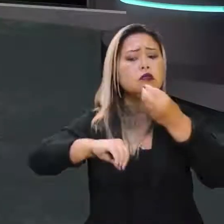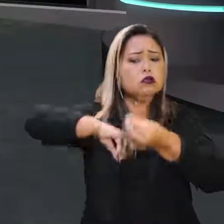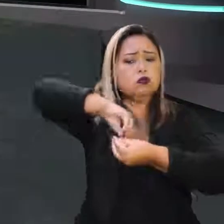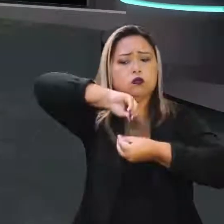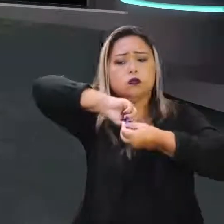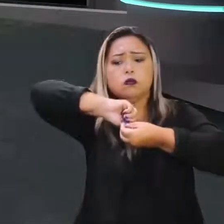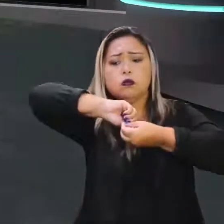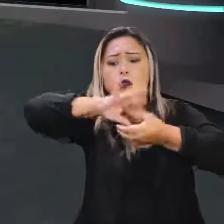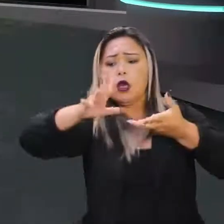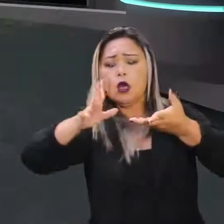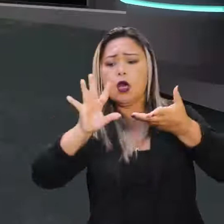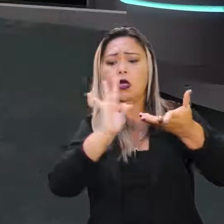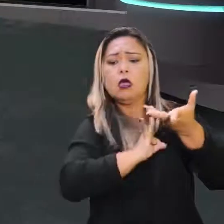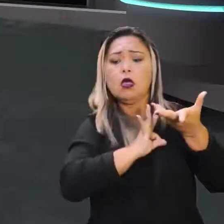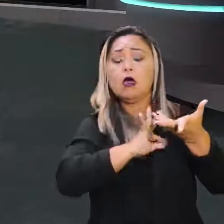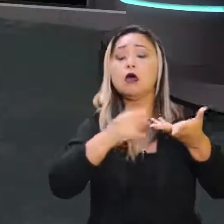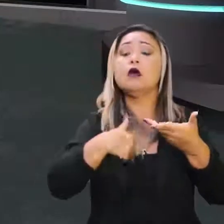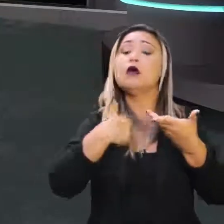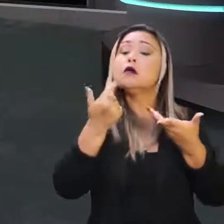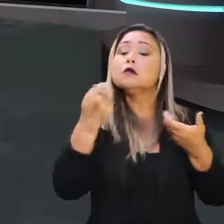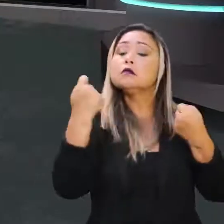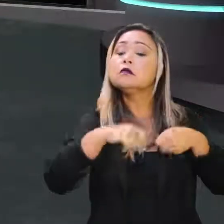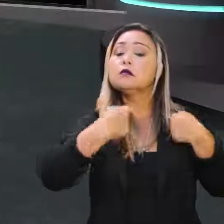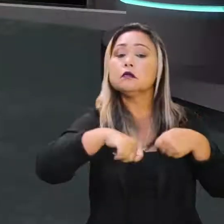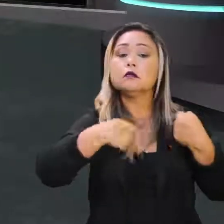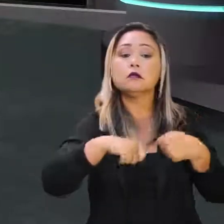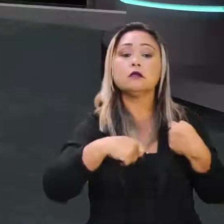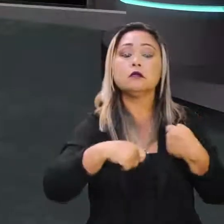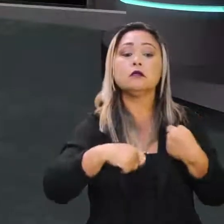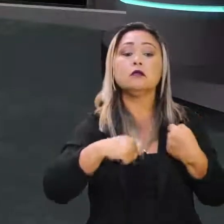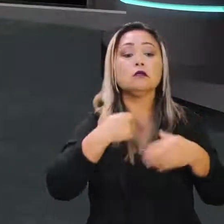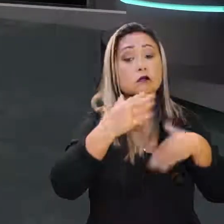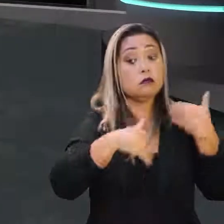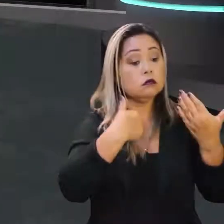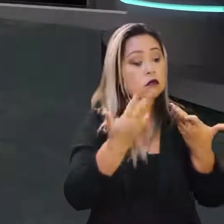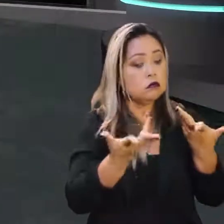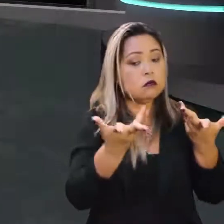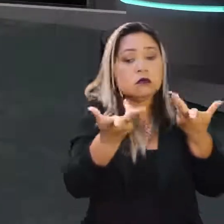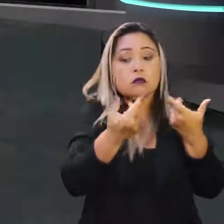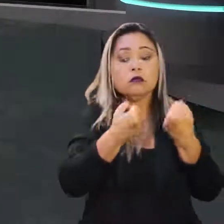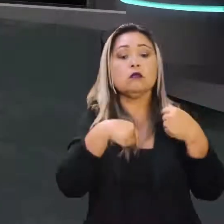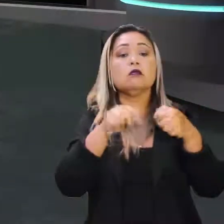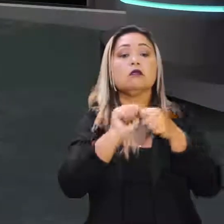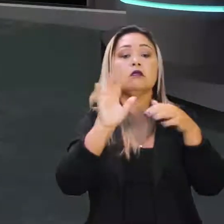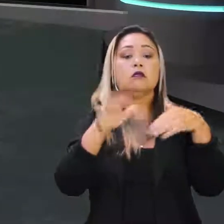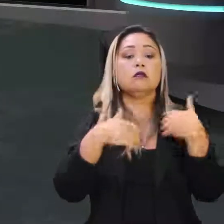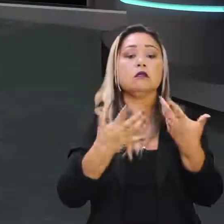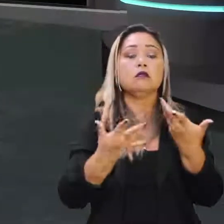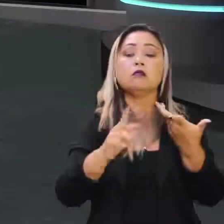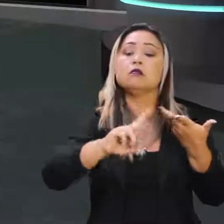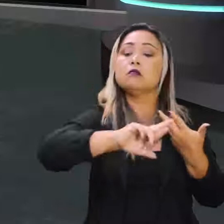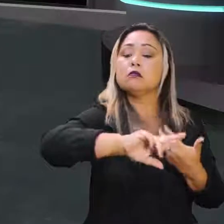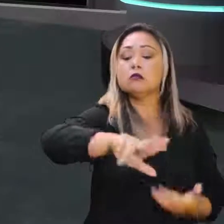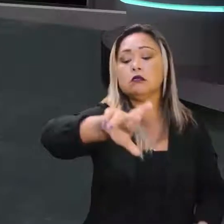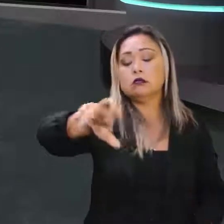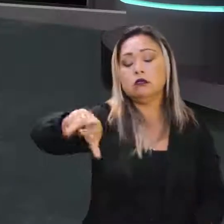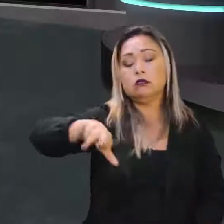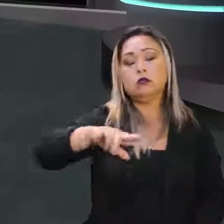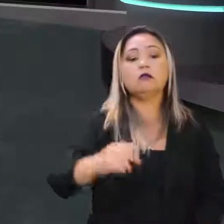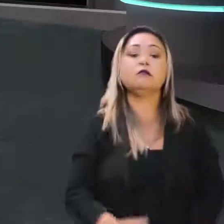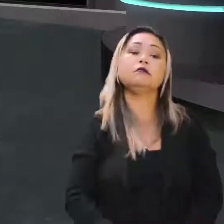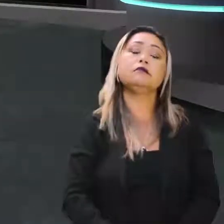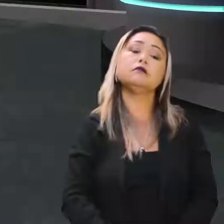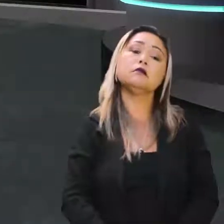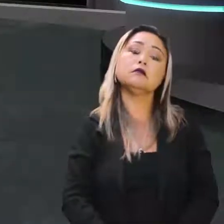desconstrói ali as técnicas, enfim. Então, vocês precisam desenvolver essas habilidades aí de diferenciar os